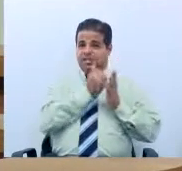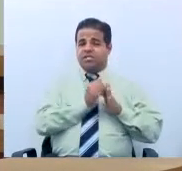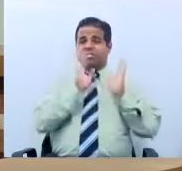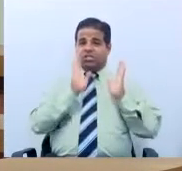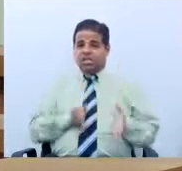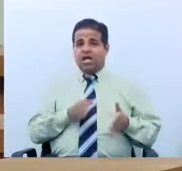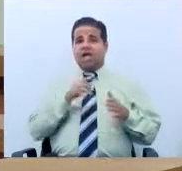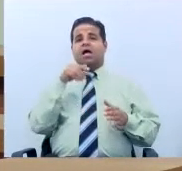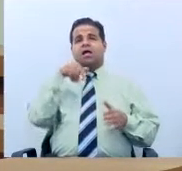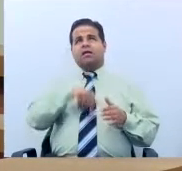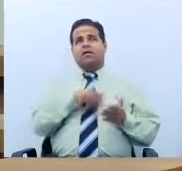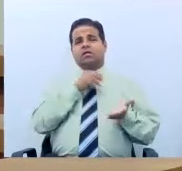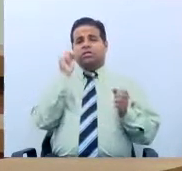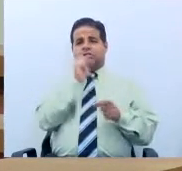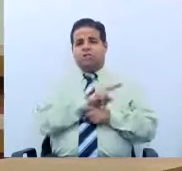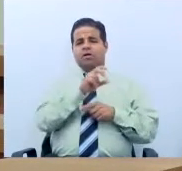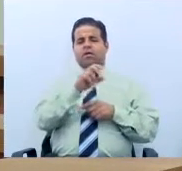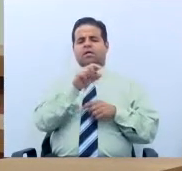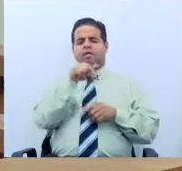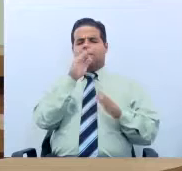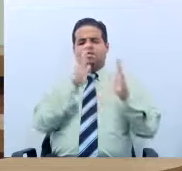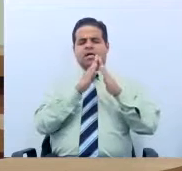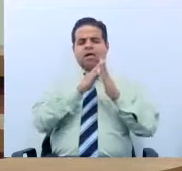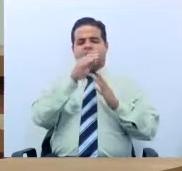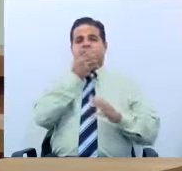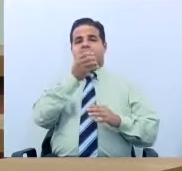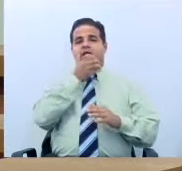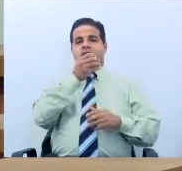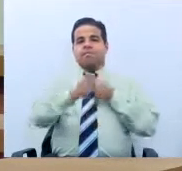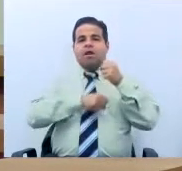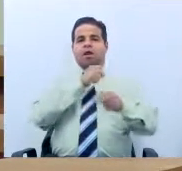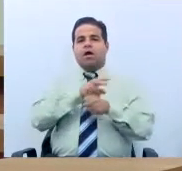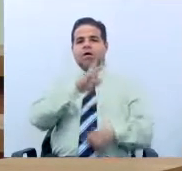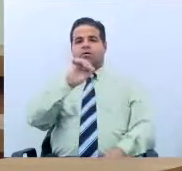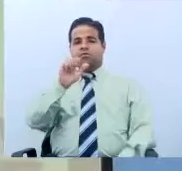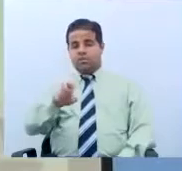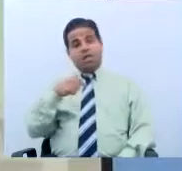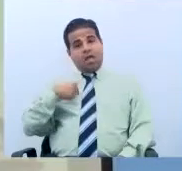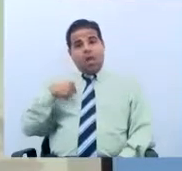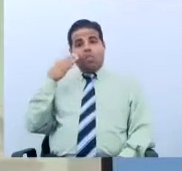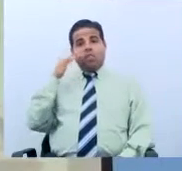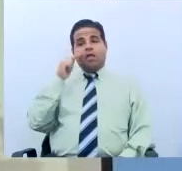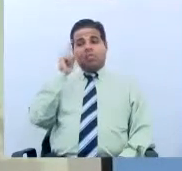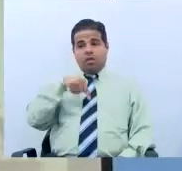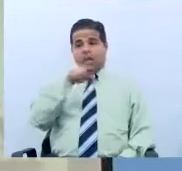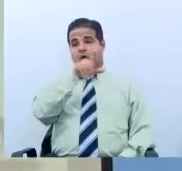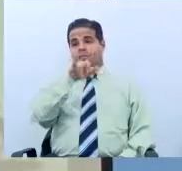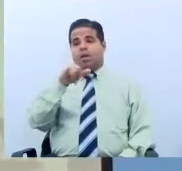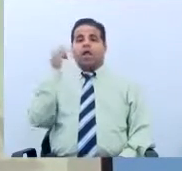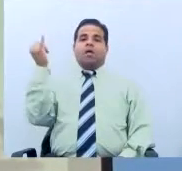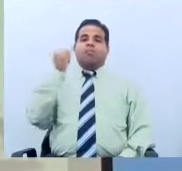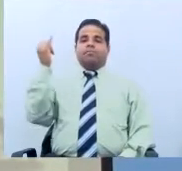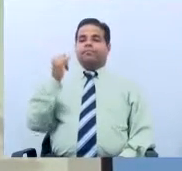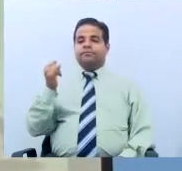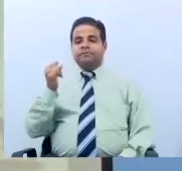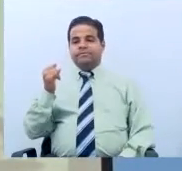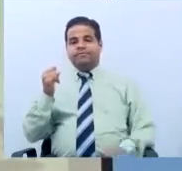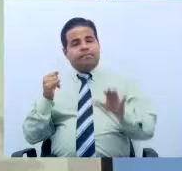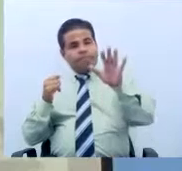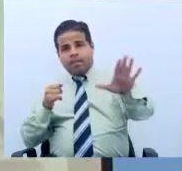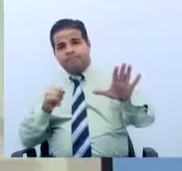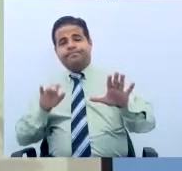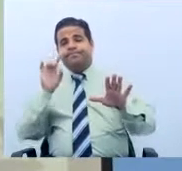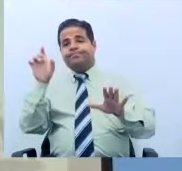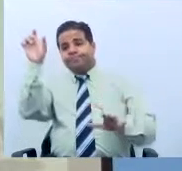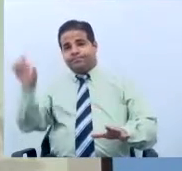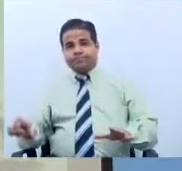desde dezembro de 2015 e é uma lei que eu entendo ser muito importante. Importante não apenas para